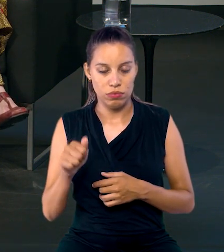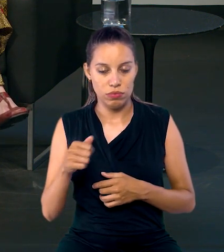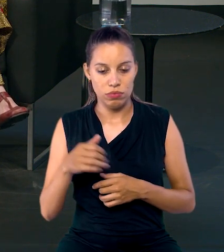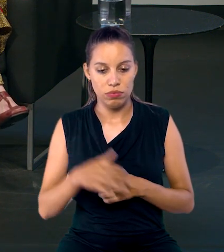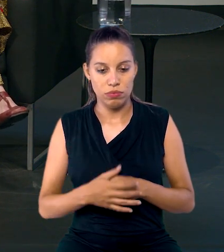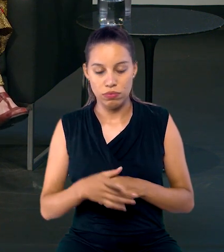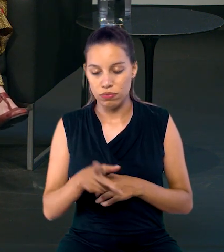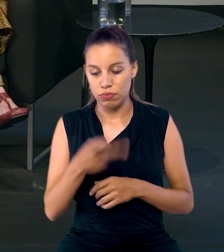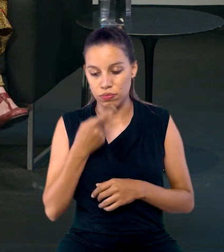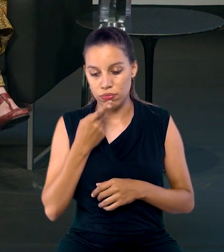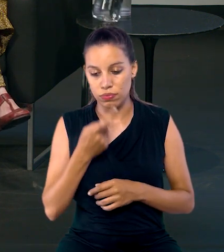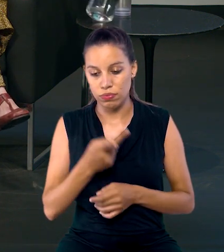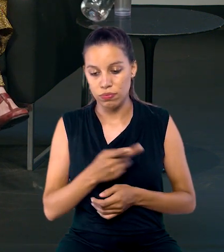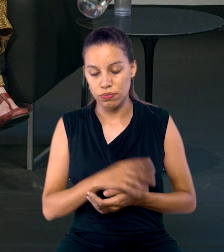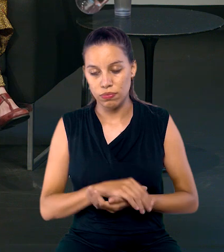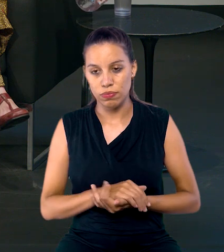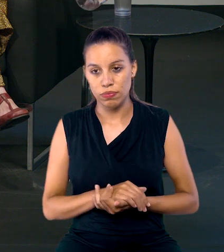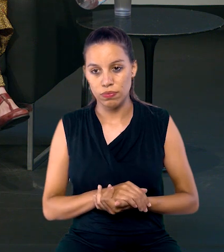Cissa.